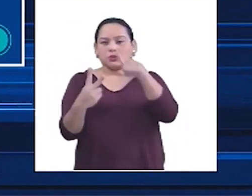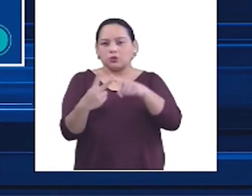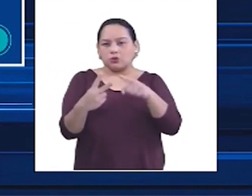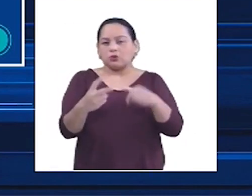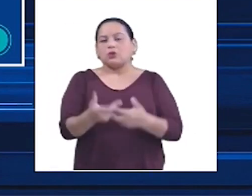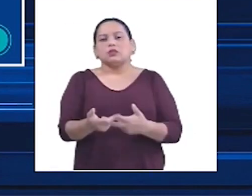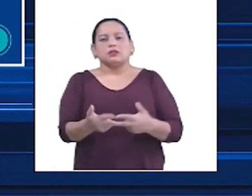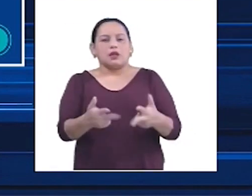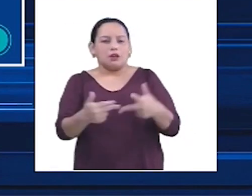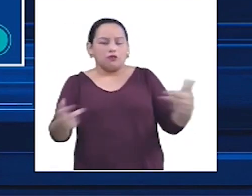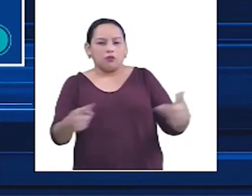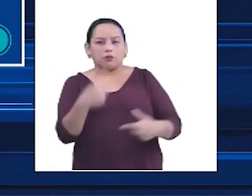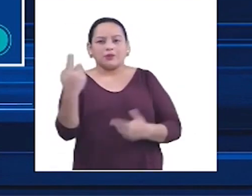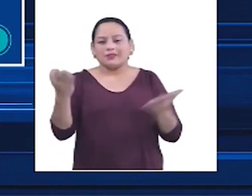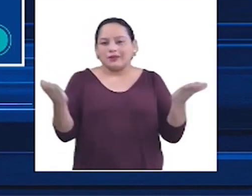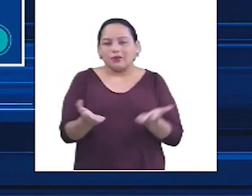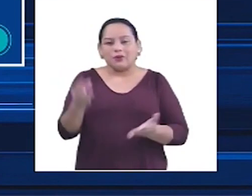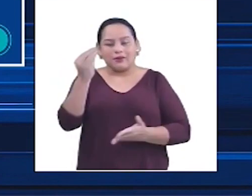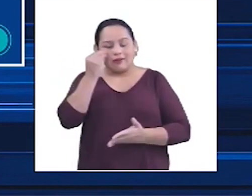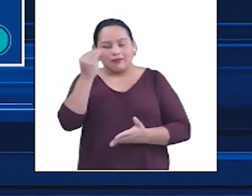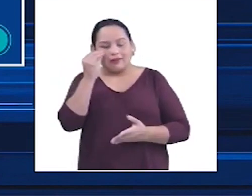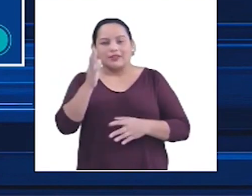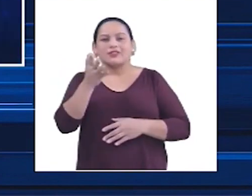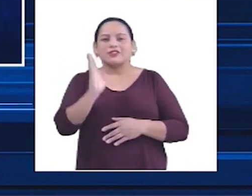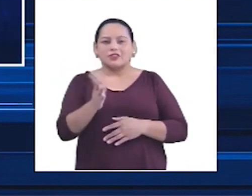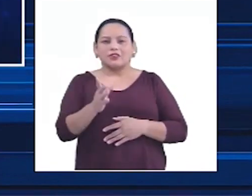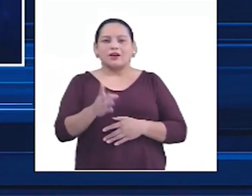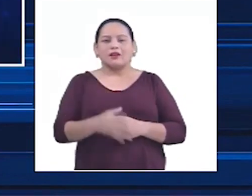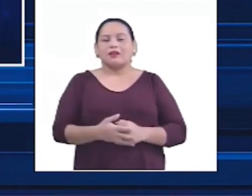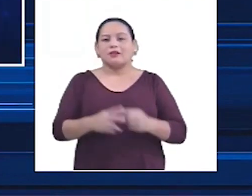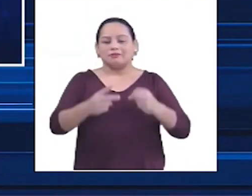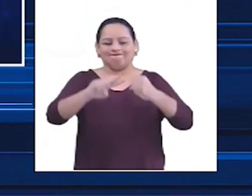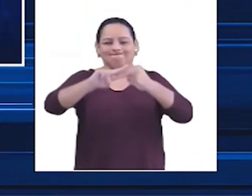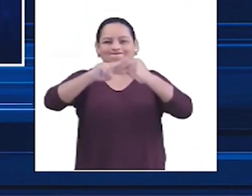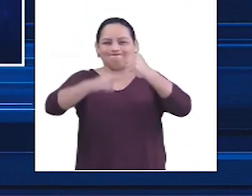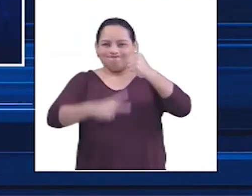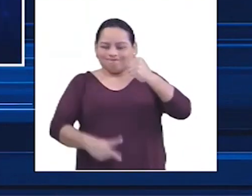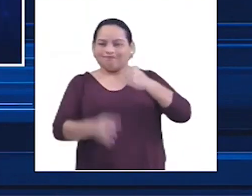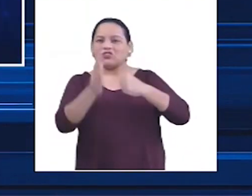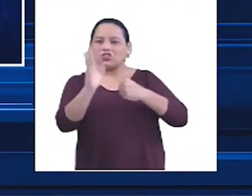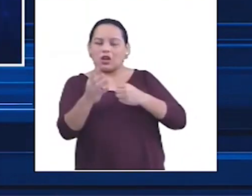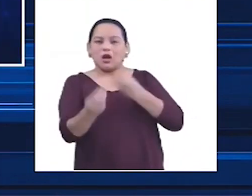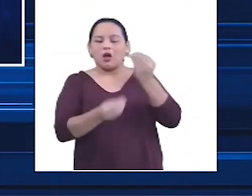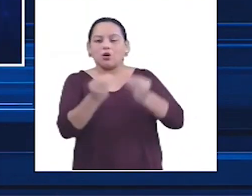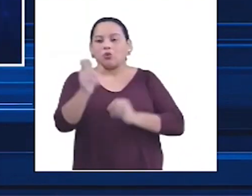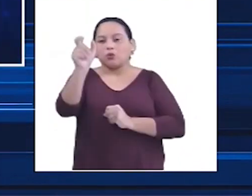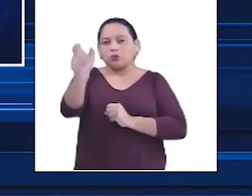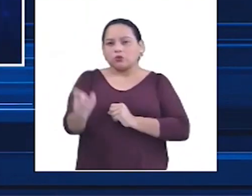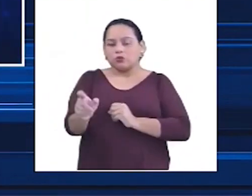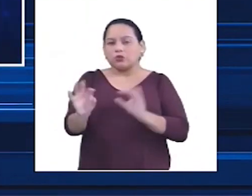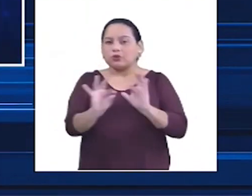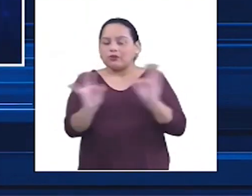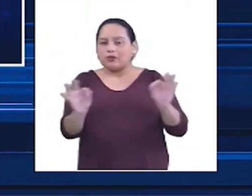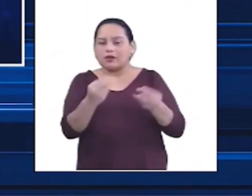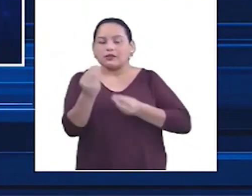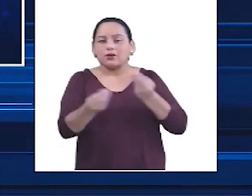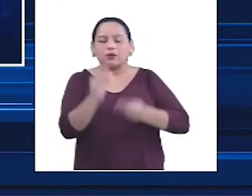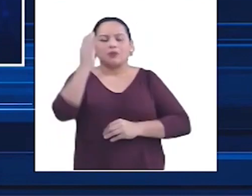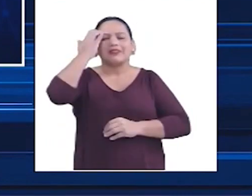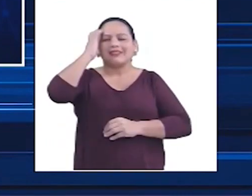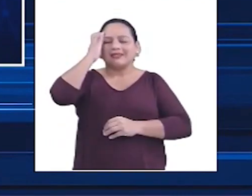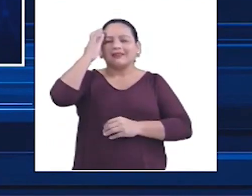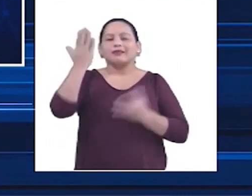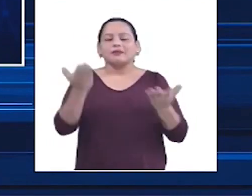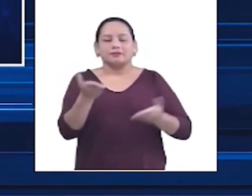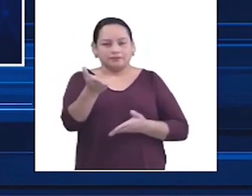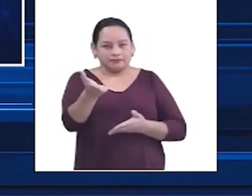e é exatamente isso que nós vamos ver agora, só que já conjugado aí, né, com um sujeito, já para facilitar a compreensão de